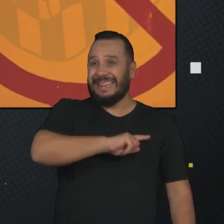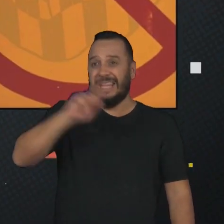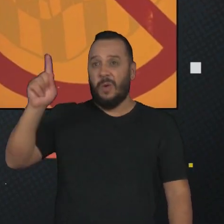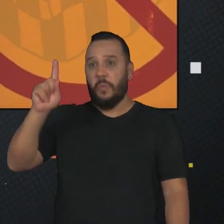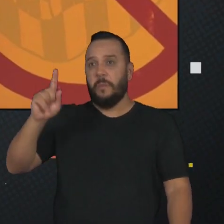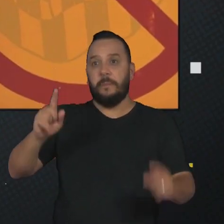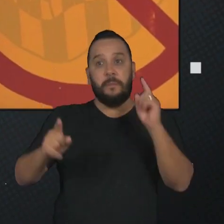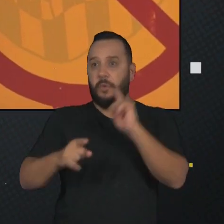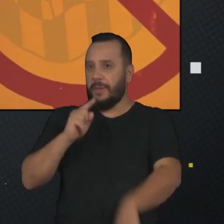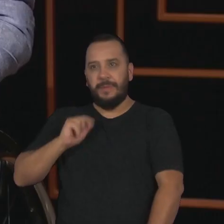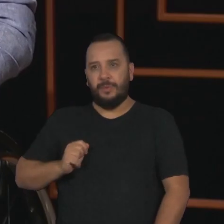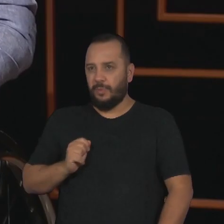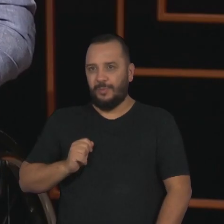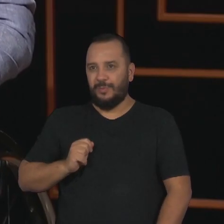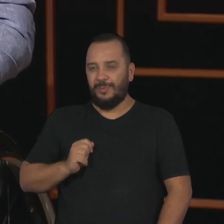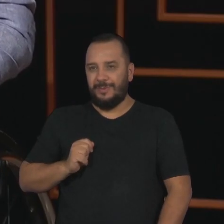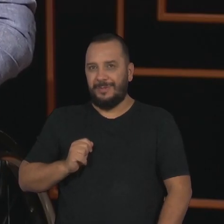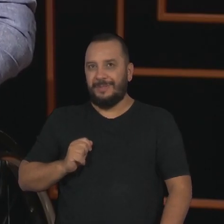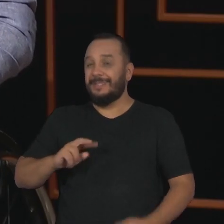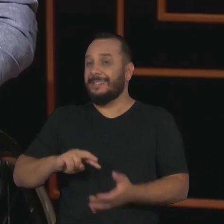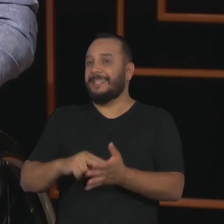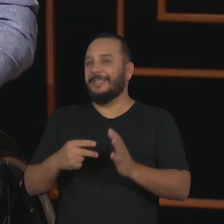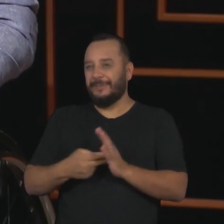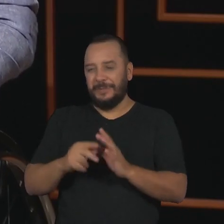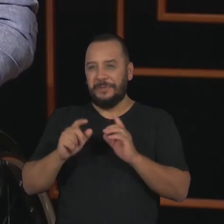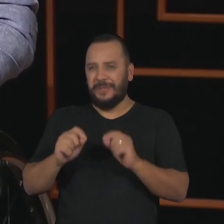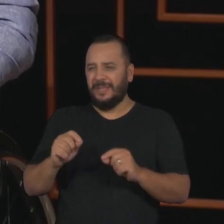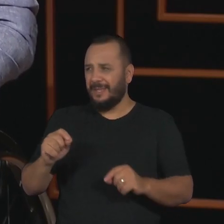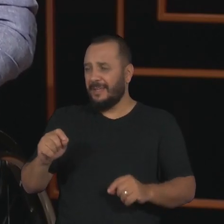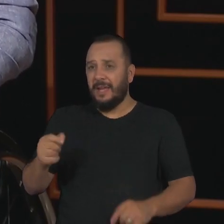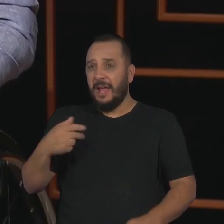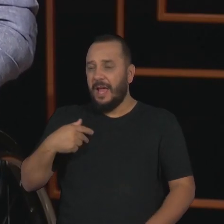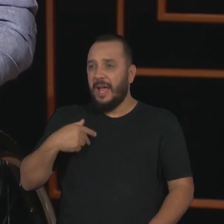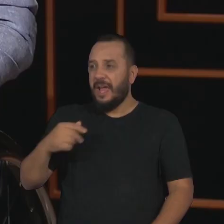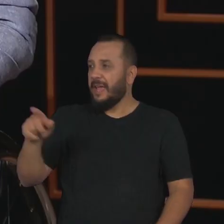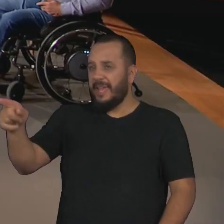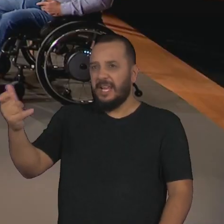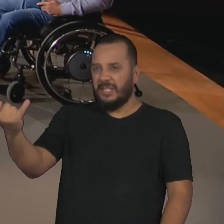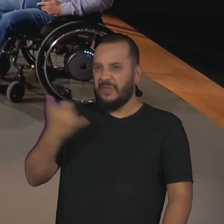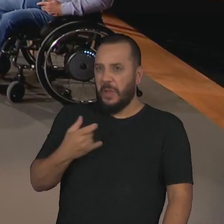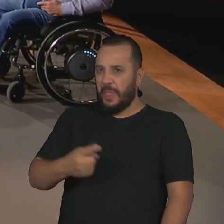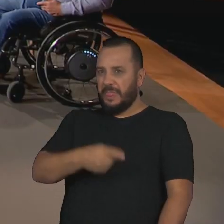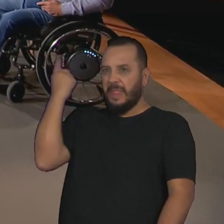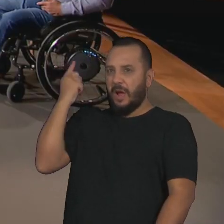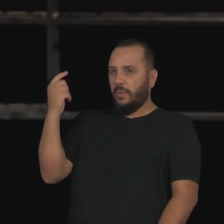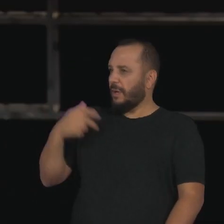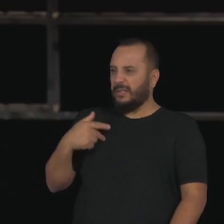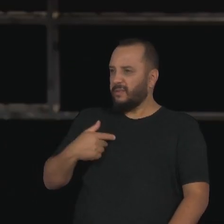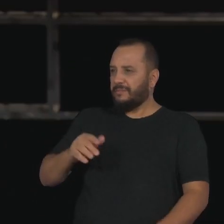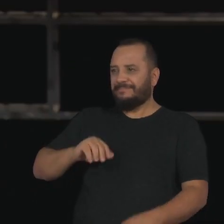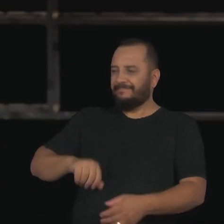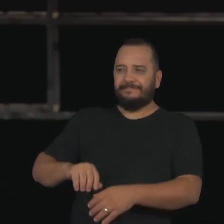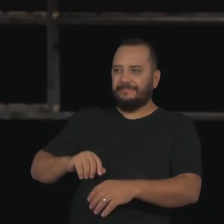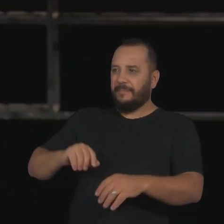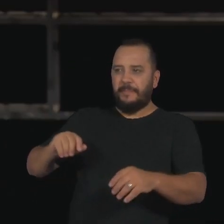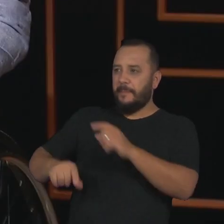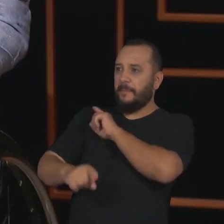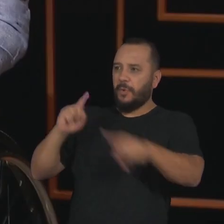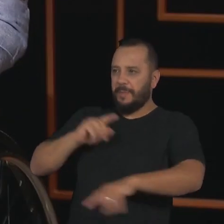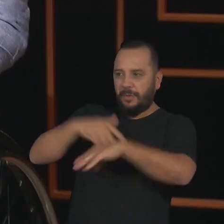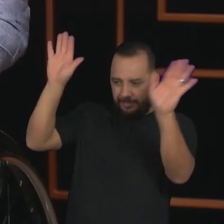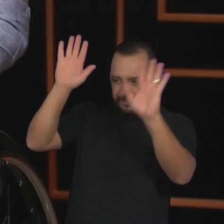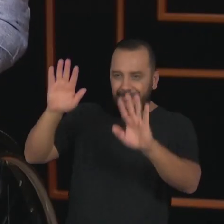não, proibido dizer não, que era meio uma contestação à censura, a tudo que foi aquilo. Eu entro